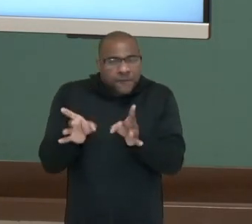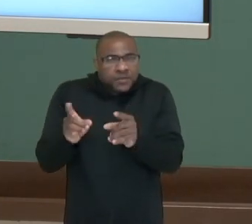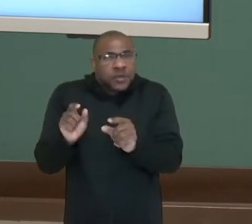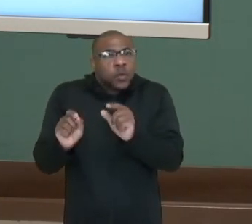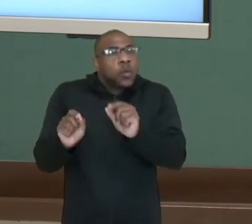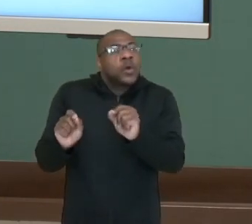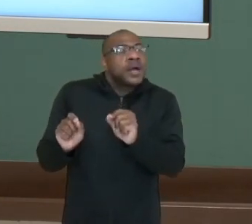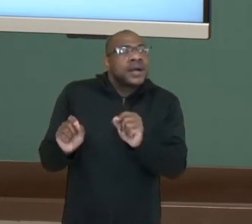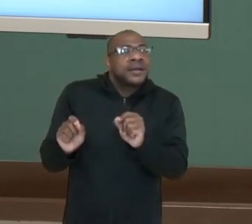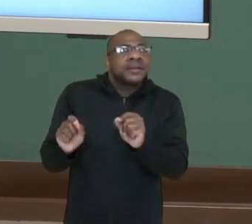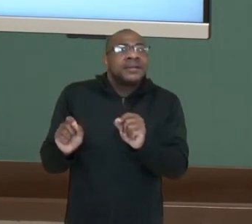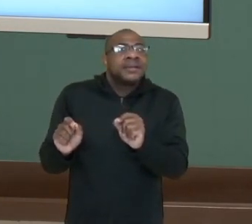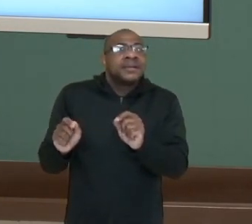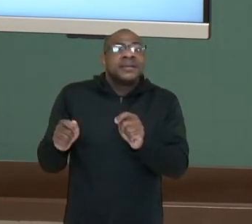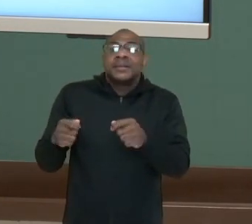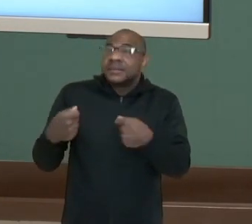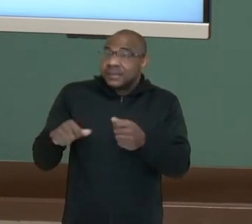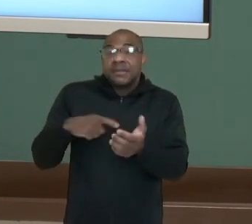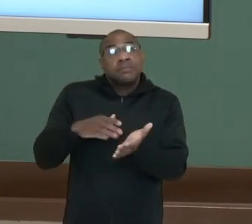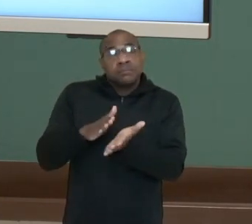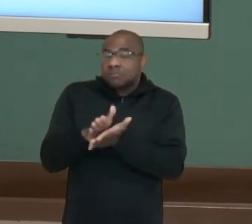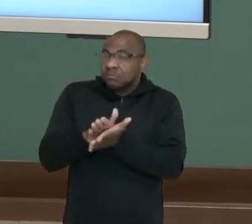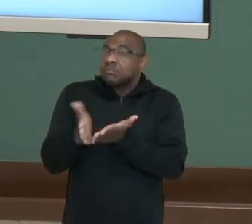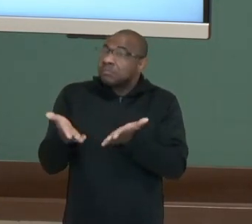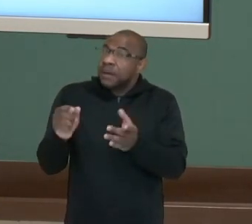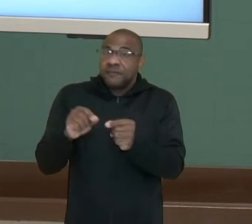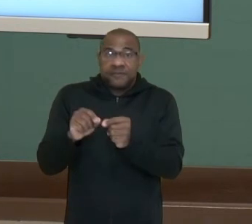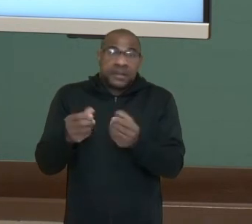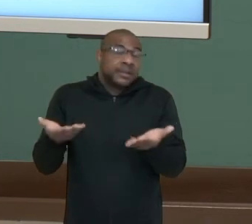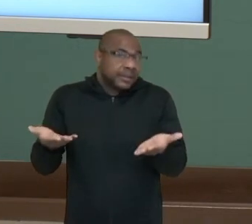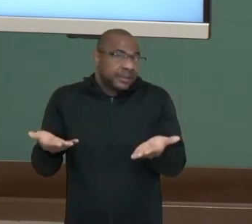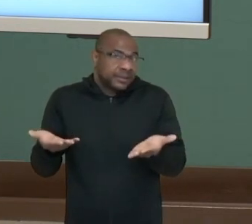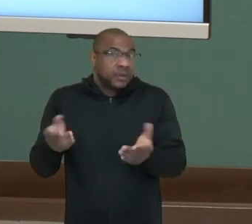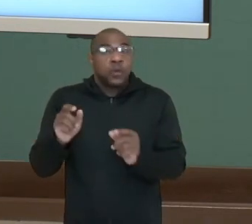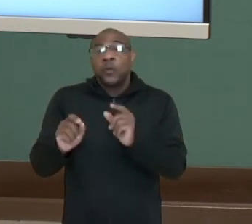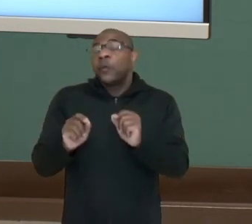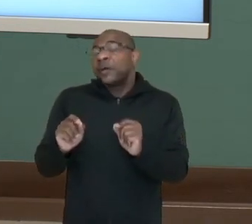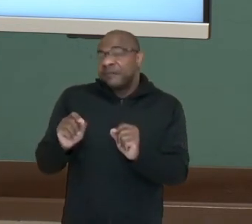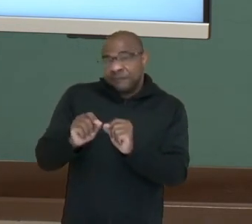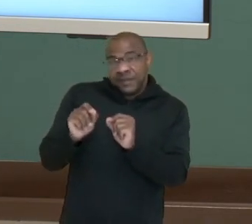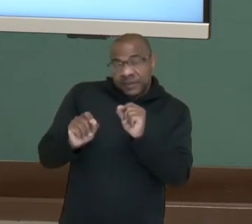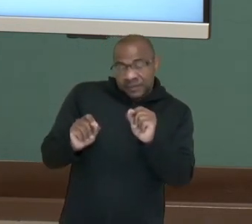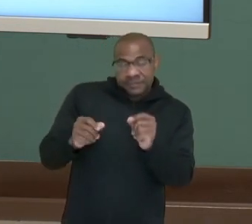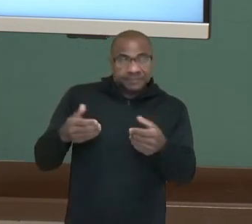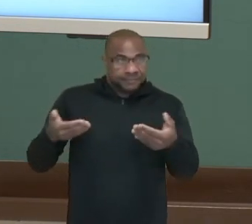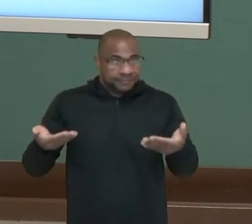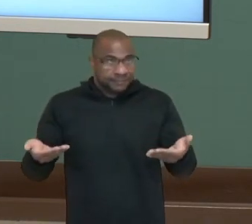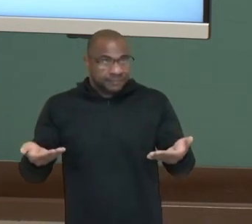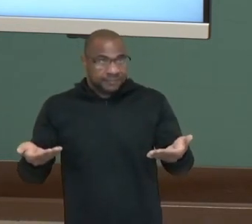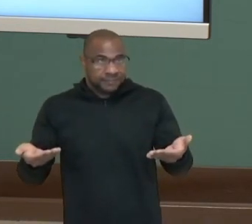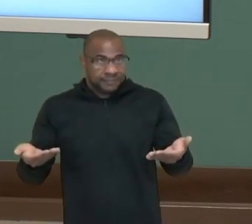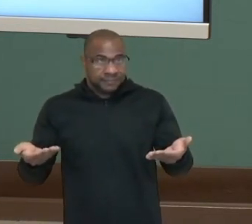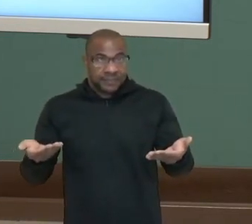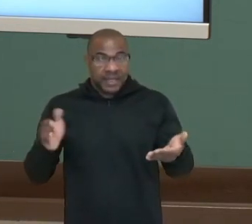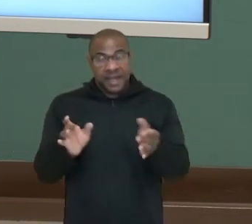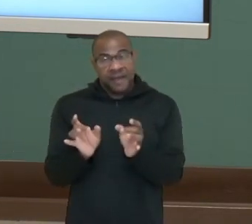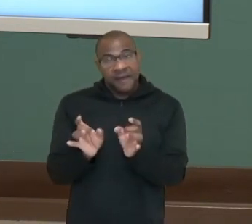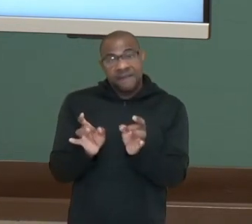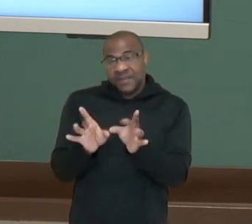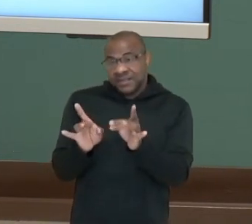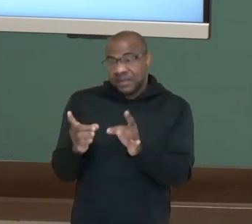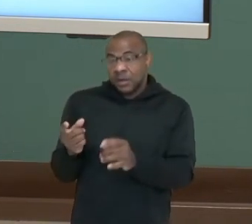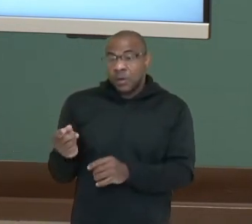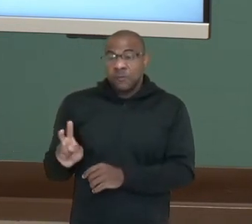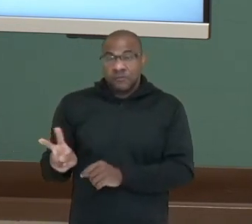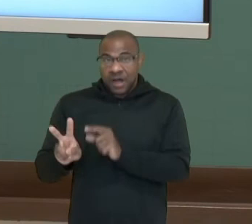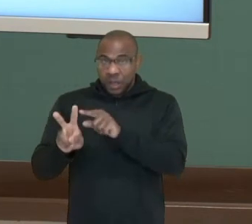né, ele teve um gasto para ser feito, né? Então, ele é vendido por um